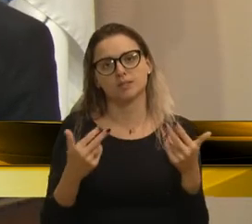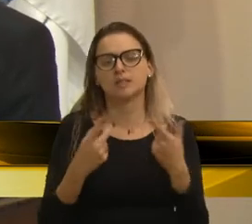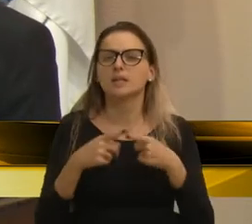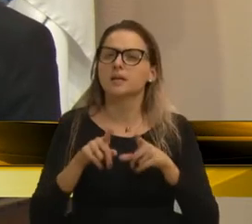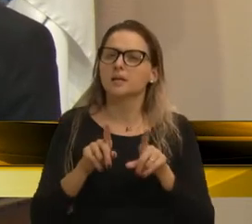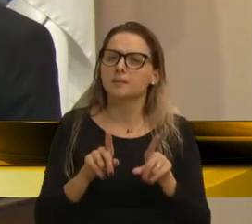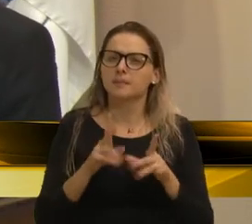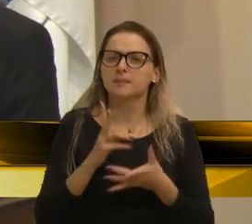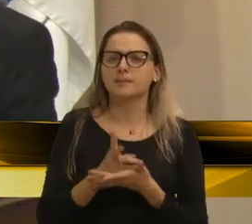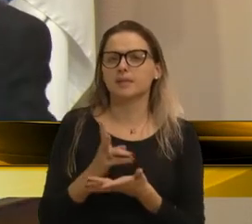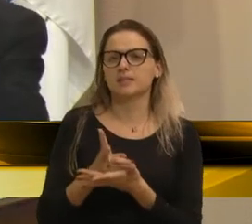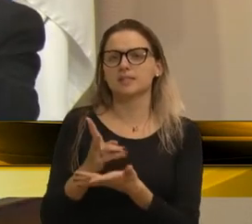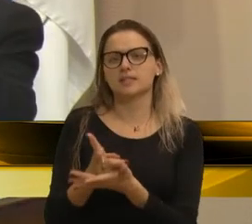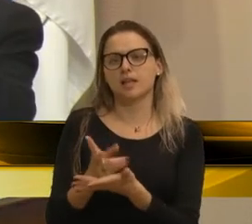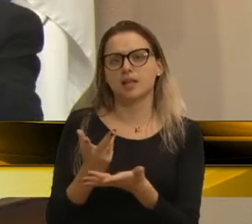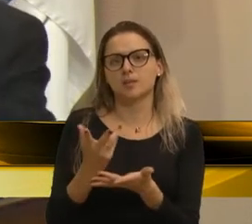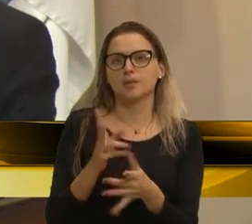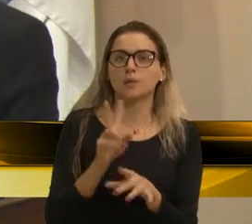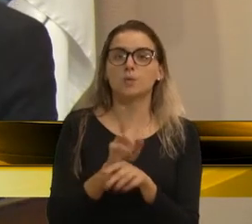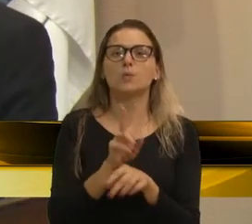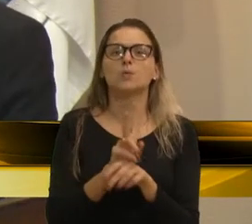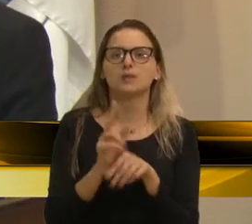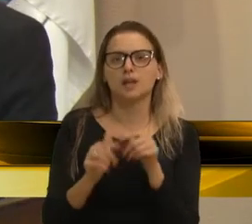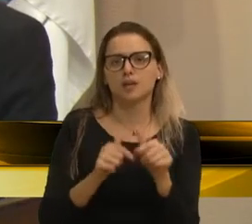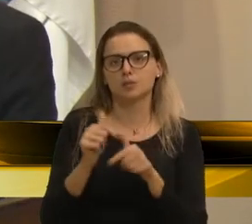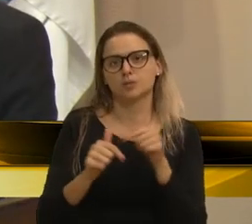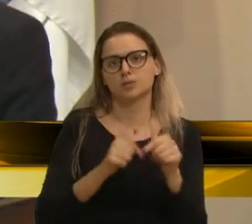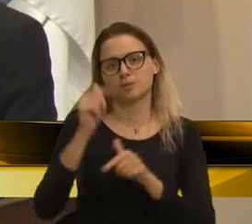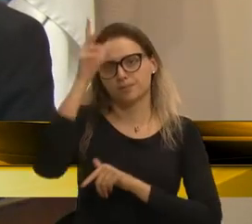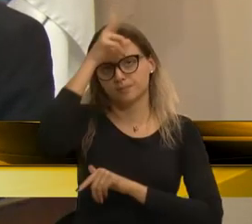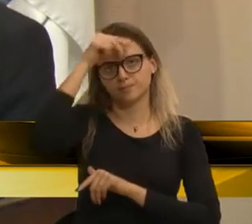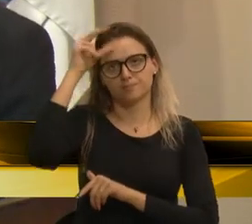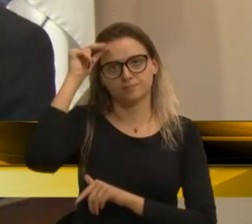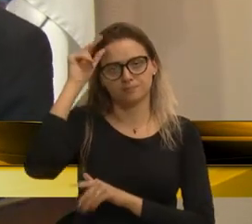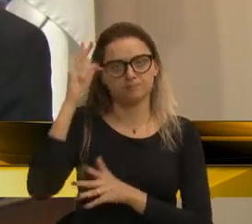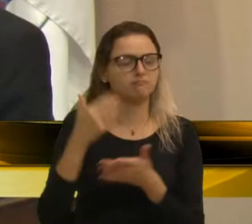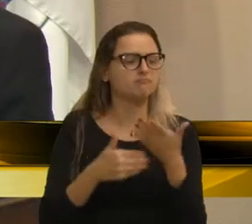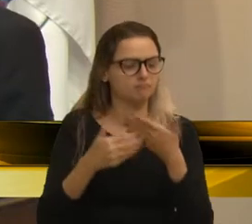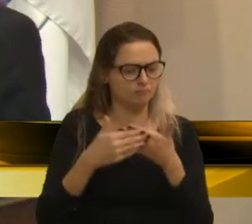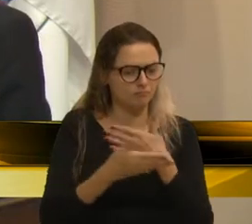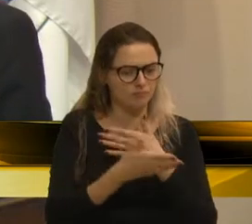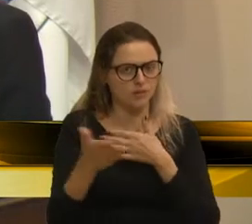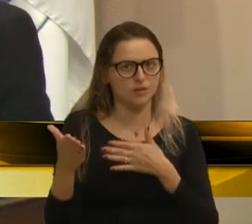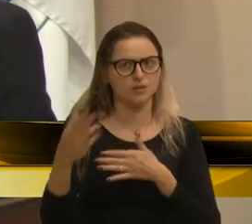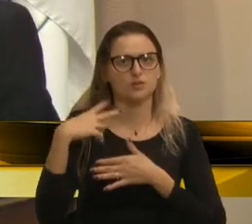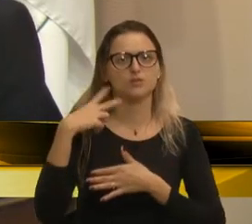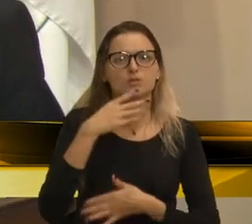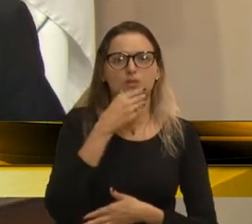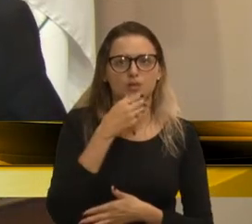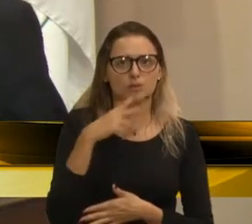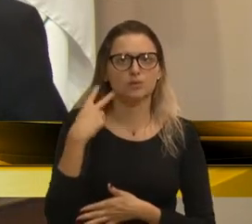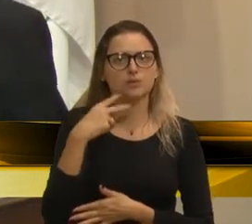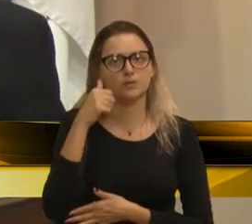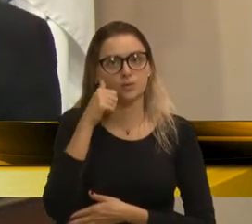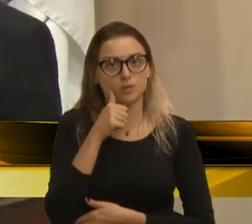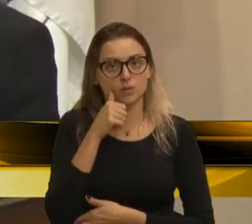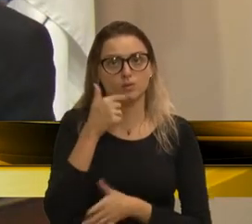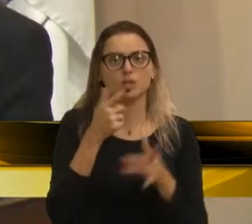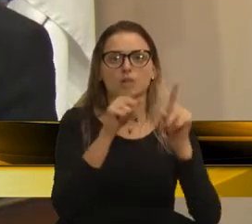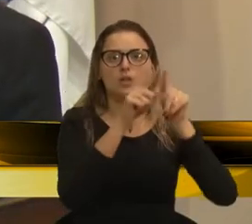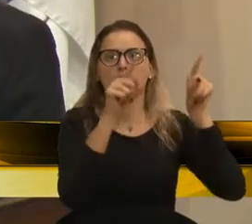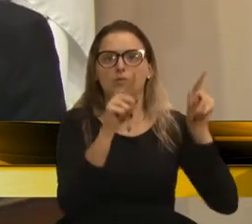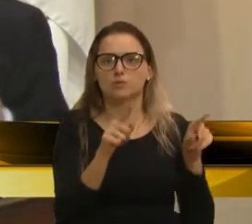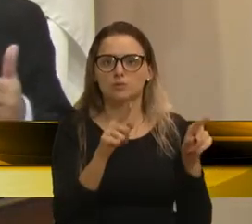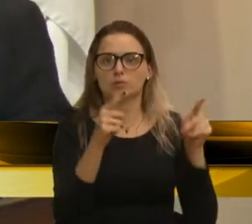no sentido de preservar o serviço público. Todos nós aqui, vereadores, vereadoras, servidores dessa